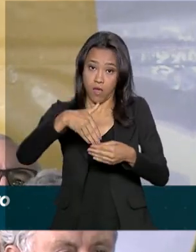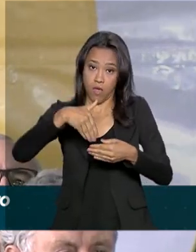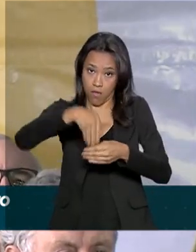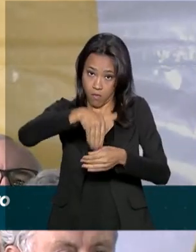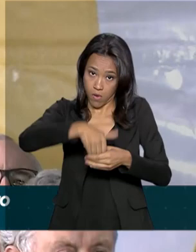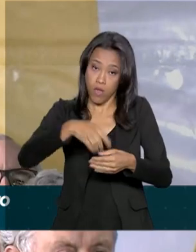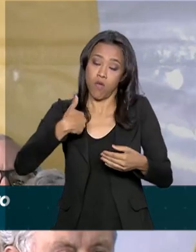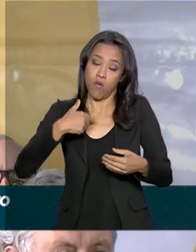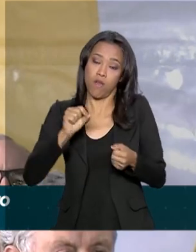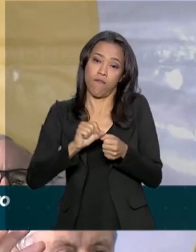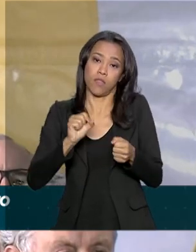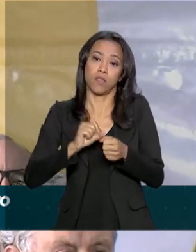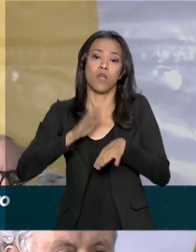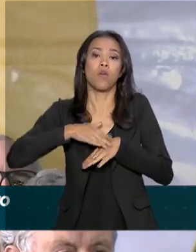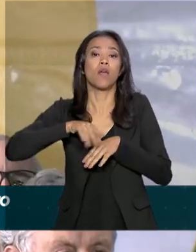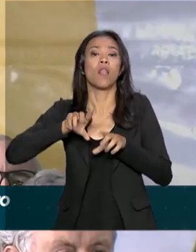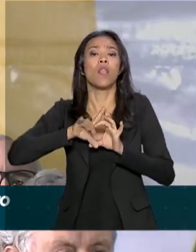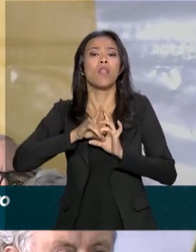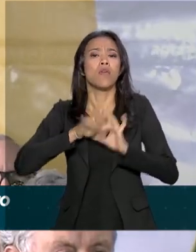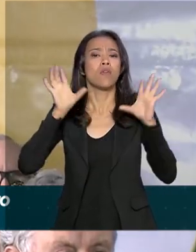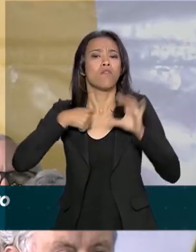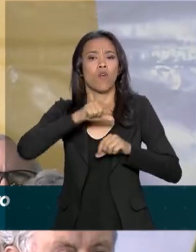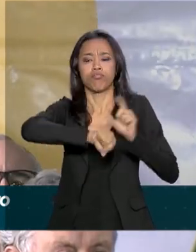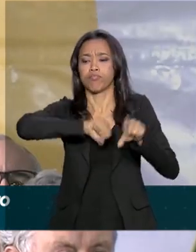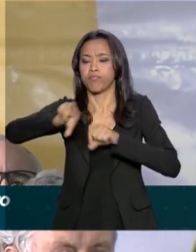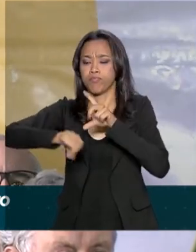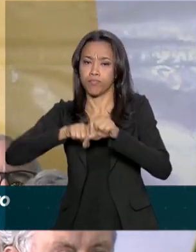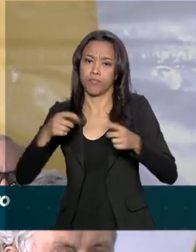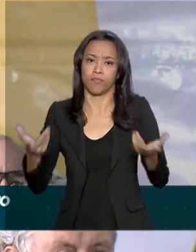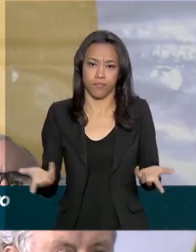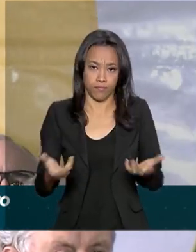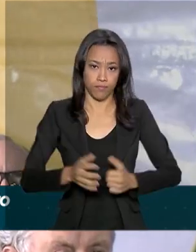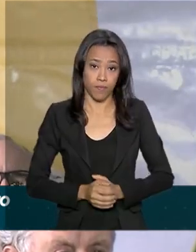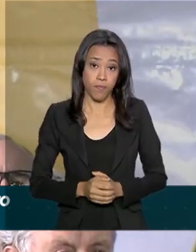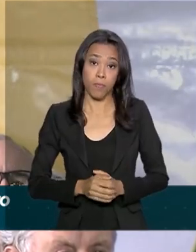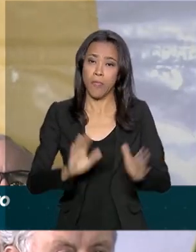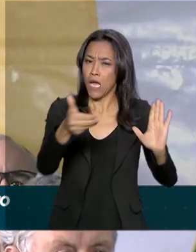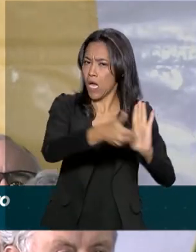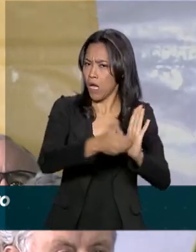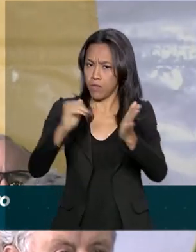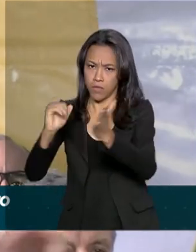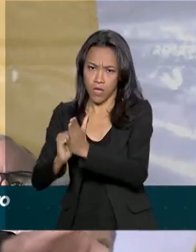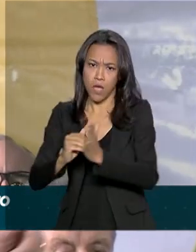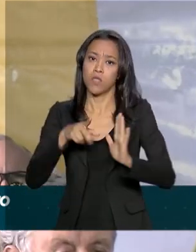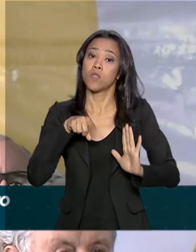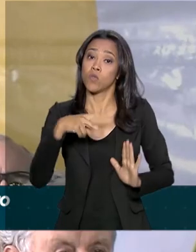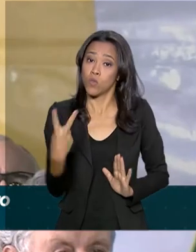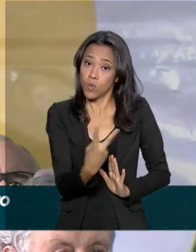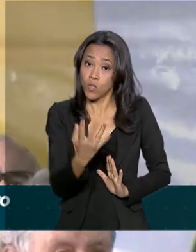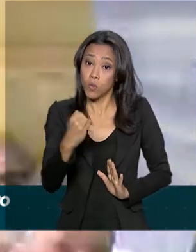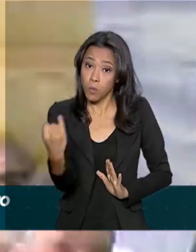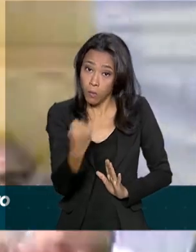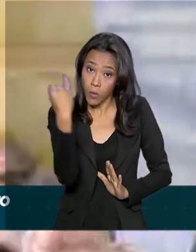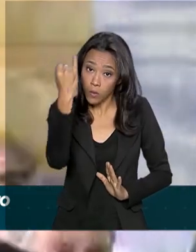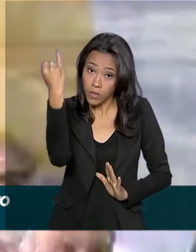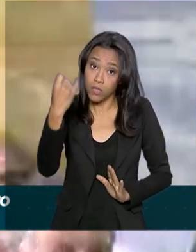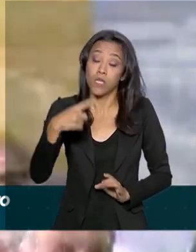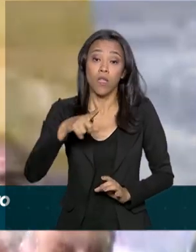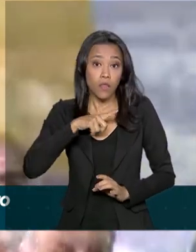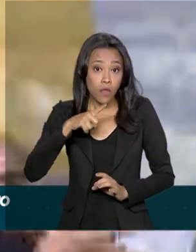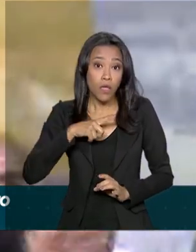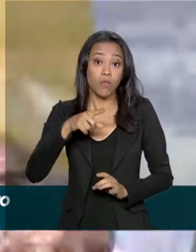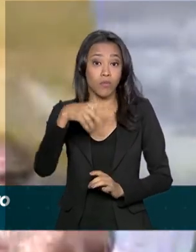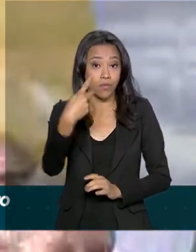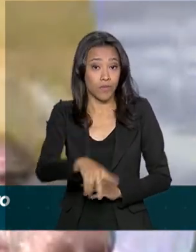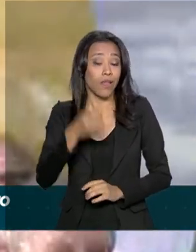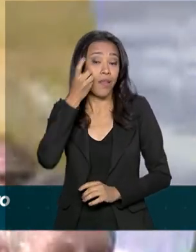dessa maneira. O parlamento é extremamente importante para nós, Câmara e Senado. Se não fossem os parlamentares gaúchos, não estaremos aqui